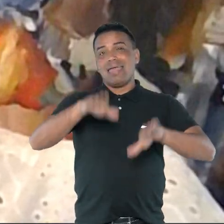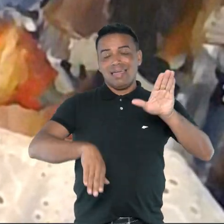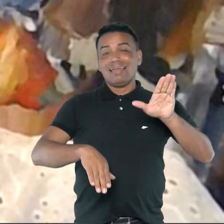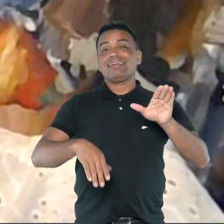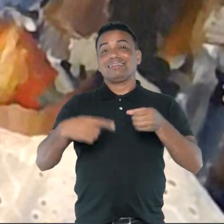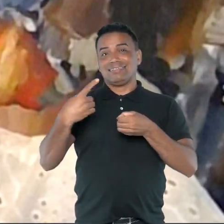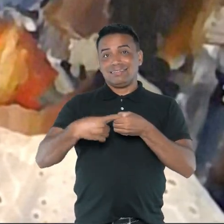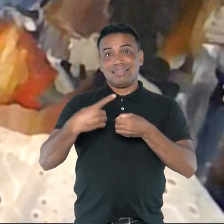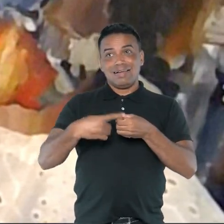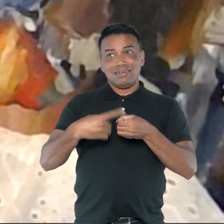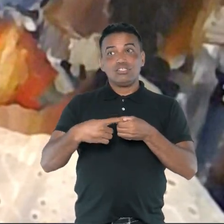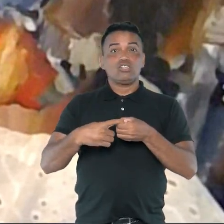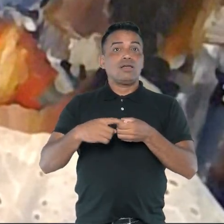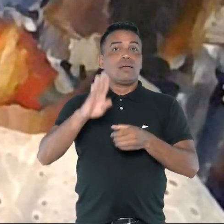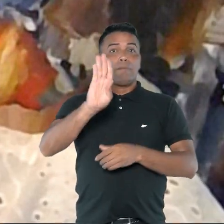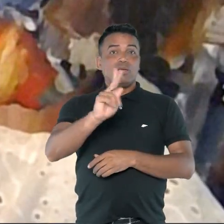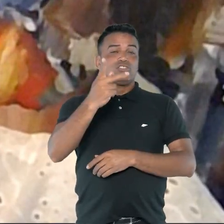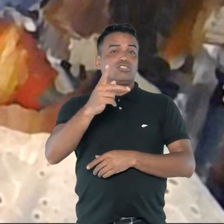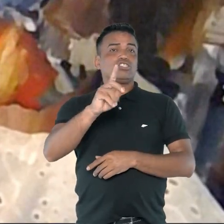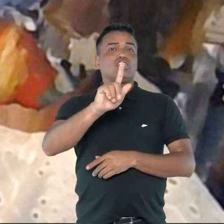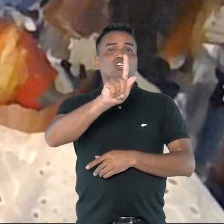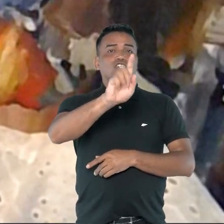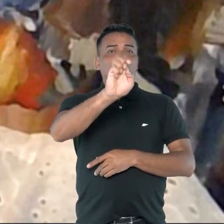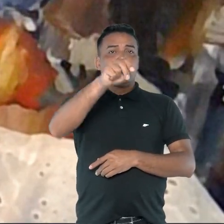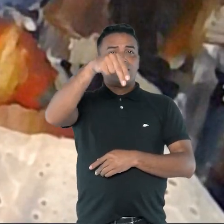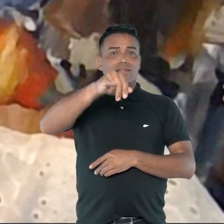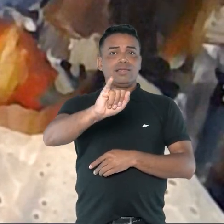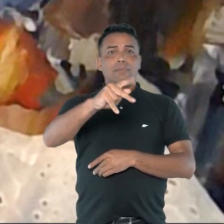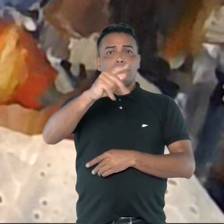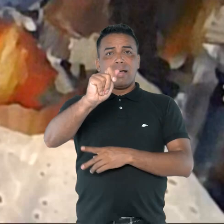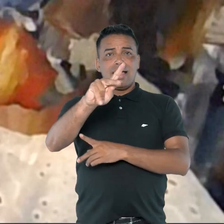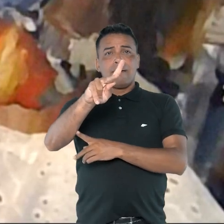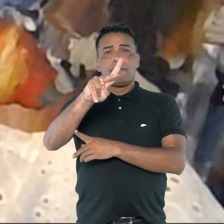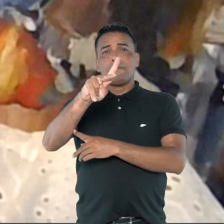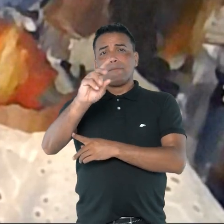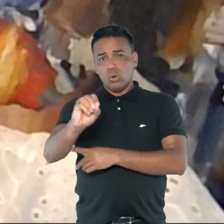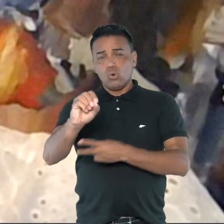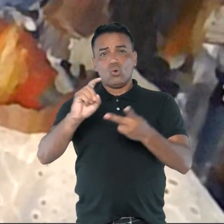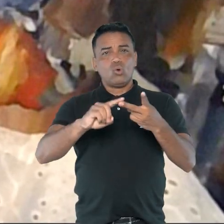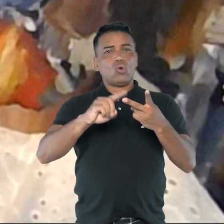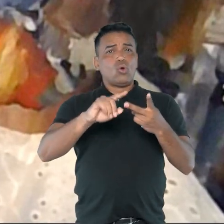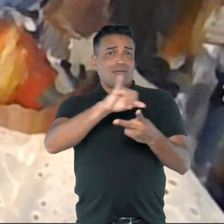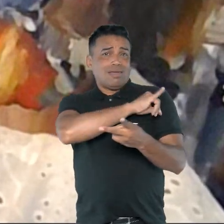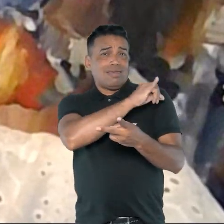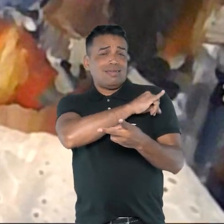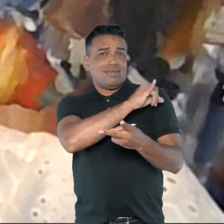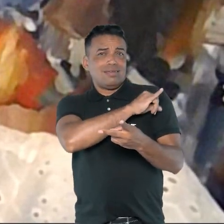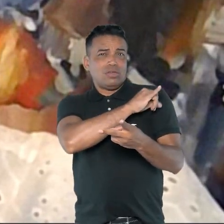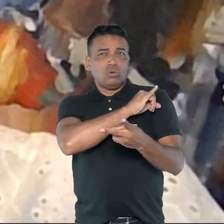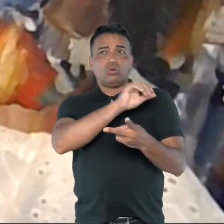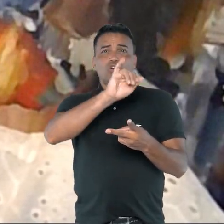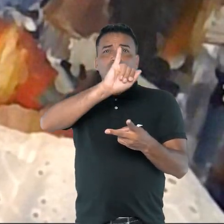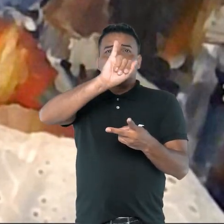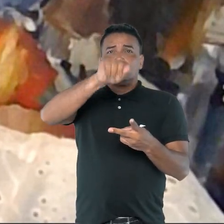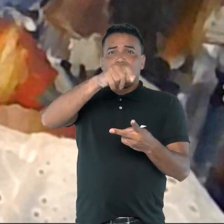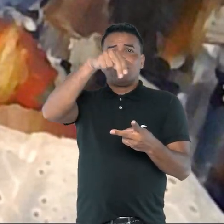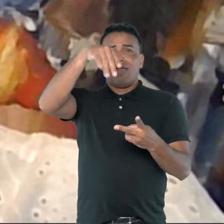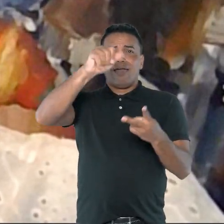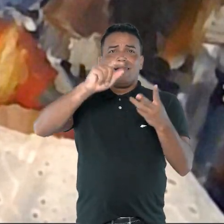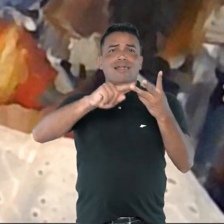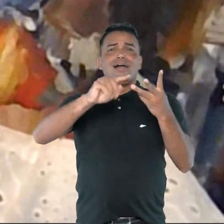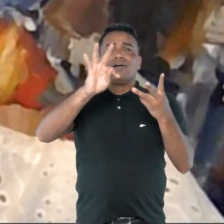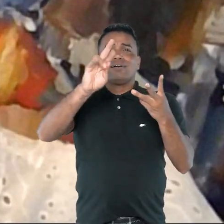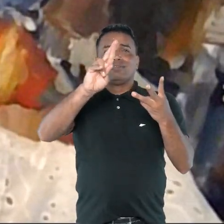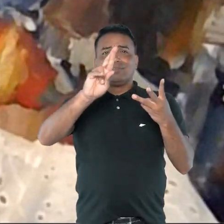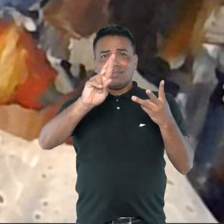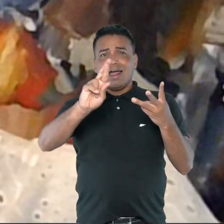mais difícil, porque depende da cidade. Tem aí em Belo Horizonte, acho que tem na Genipapo. Aqui no Rio tem na Janela, tem na Travessa,